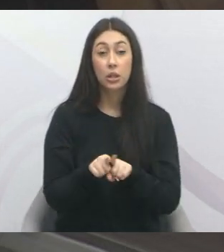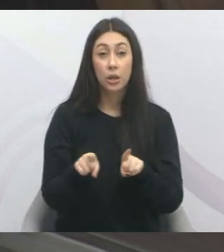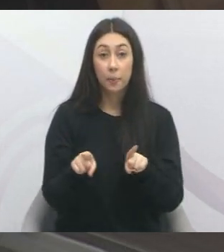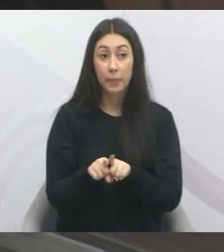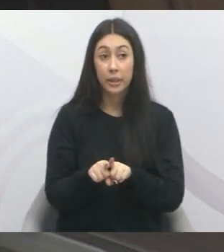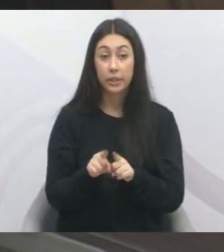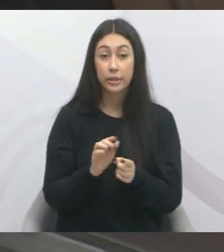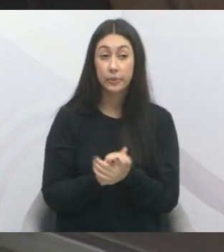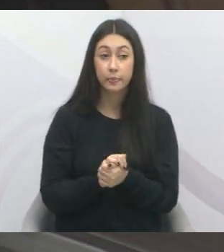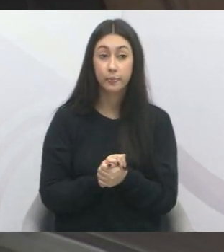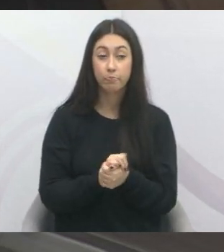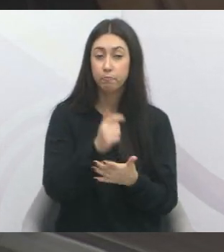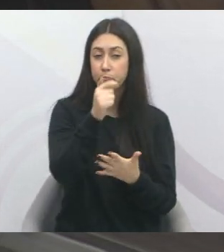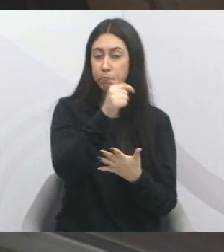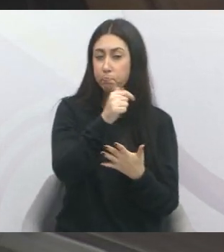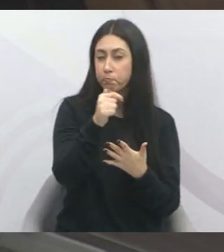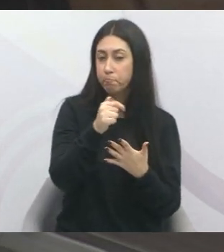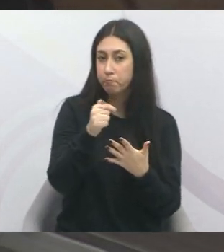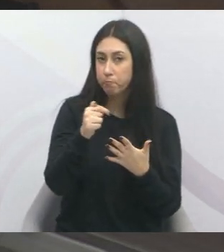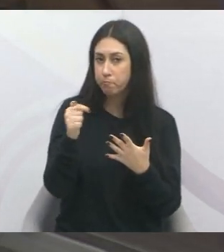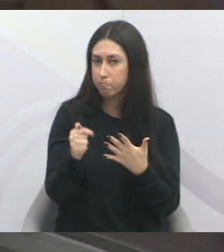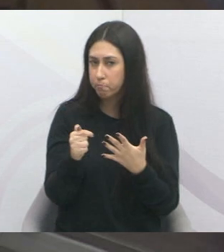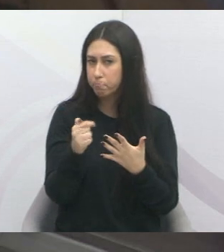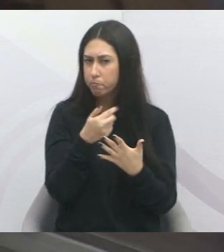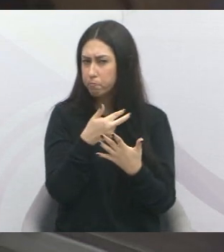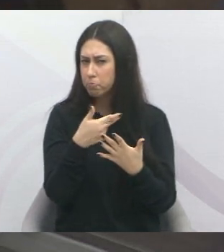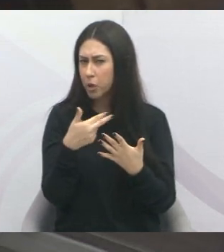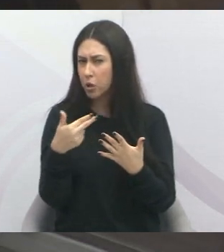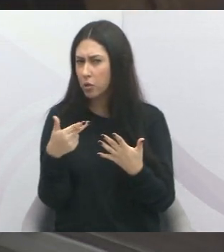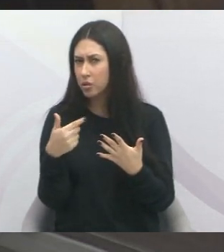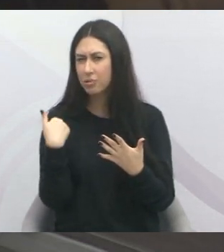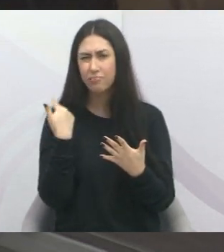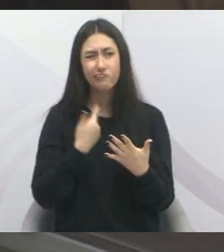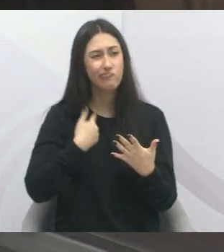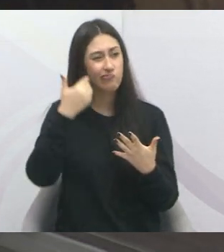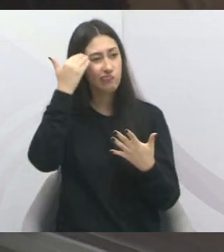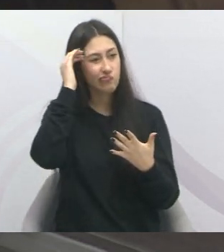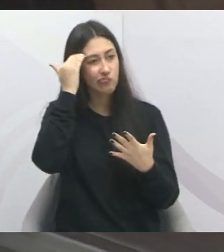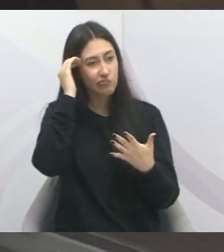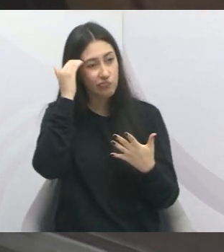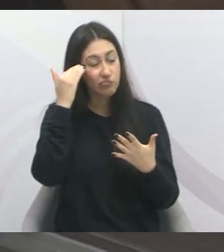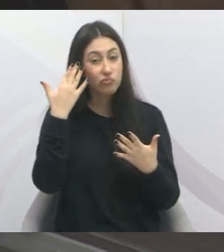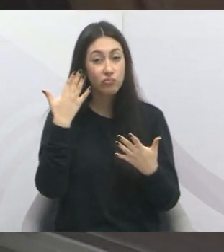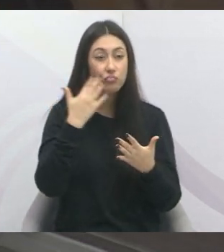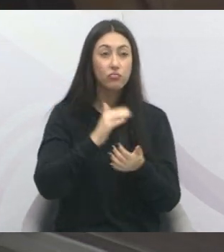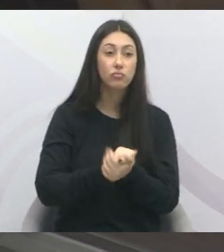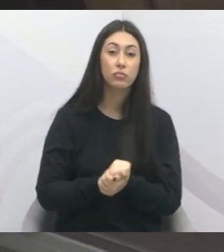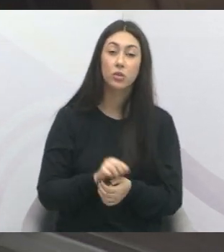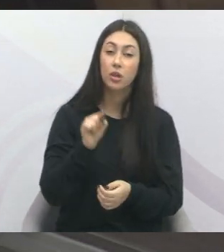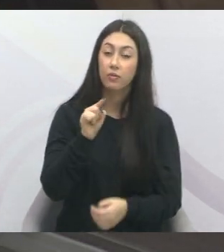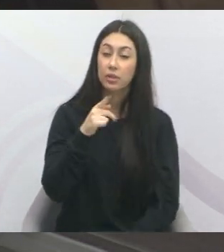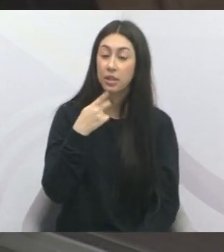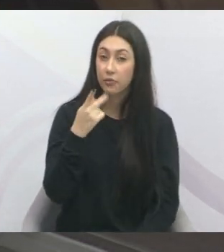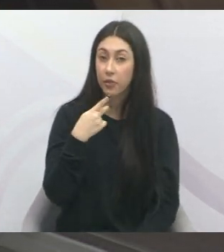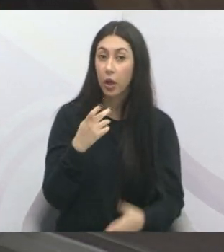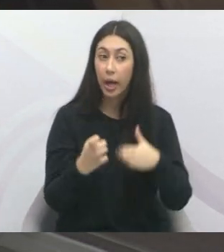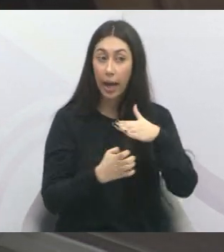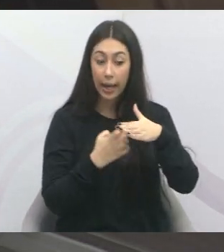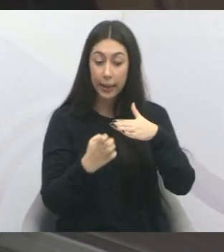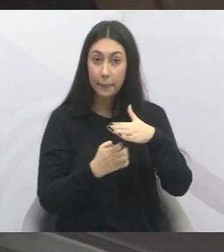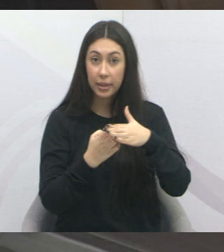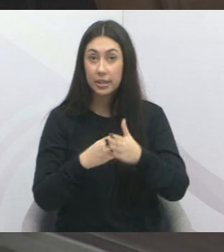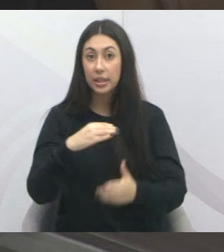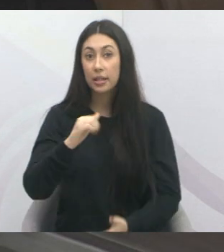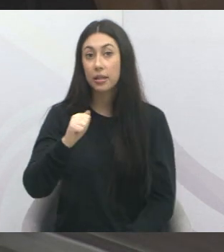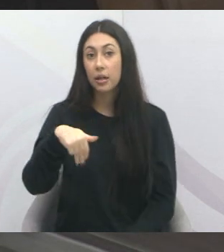de fazer alguns apontamentos, algumas coisas que para a gente ficaram no ar aí. Conforme você disse, a Caminho de Damasco, ela